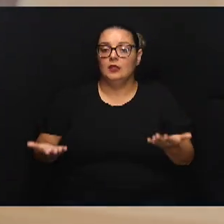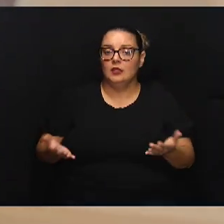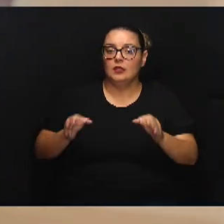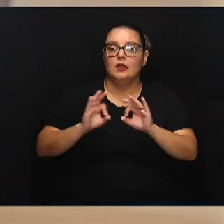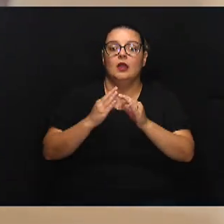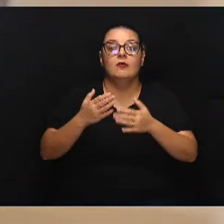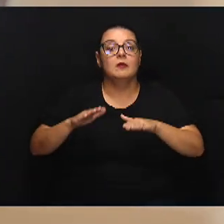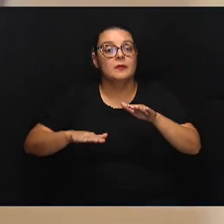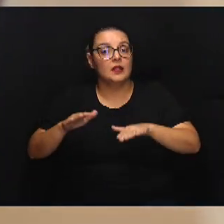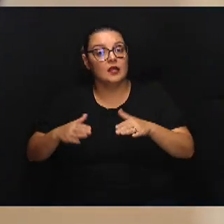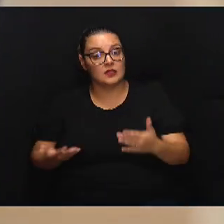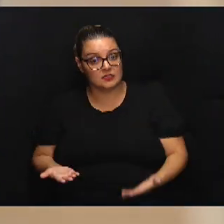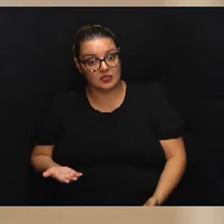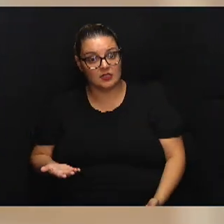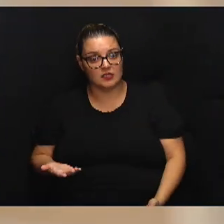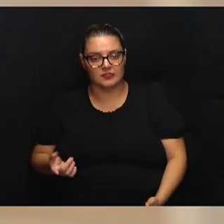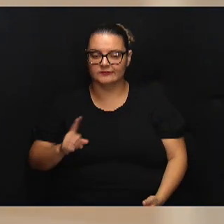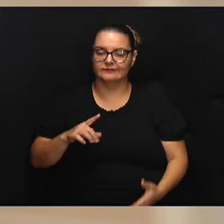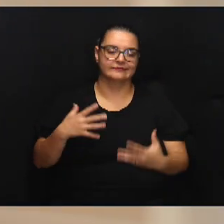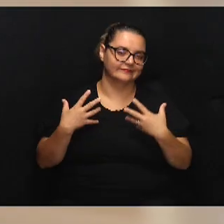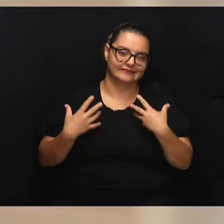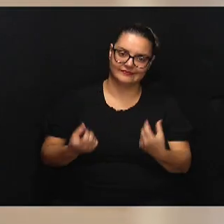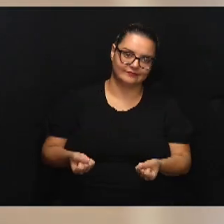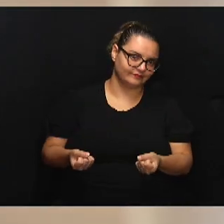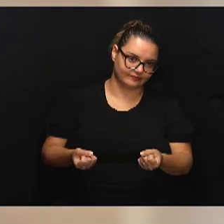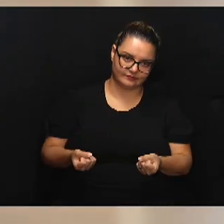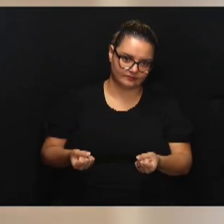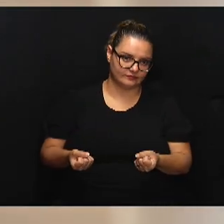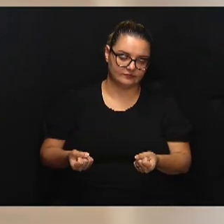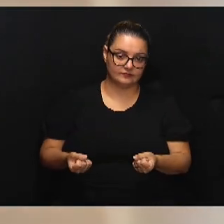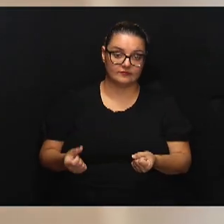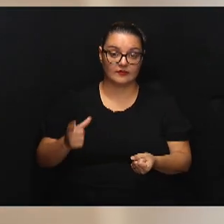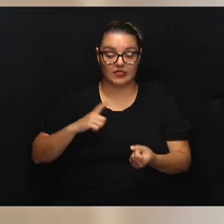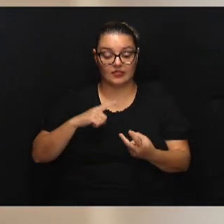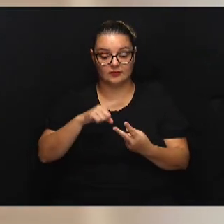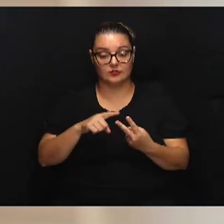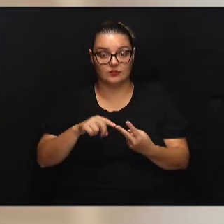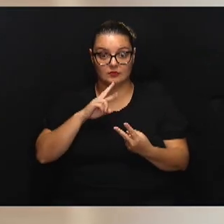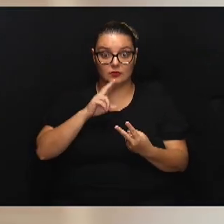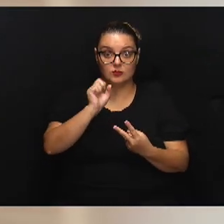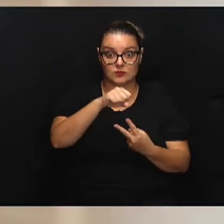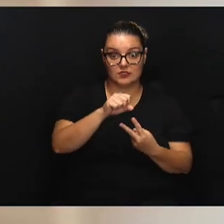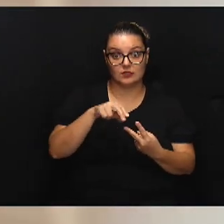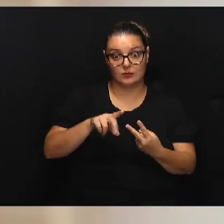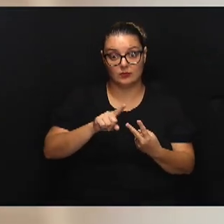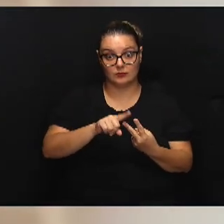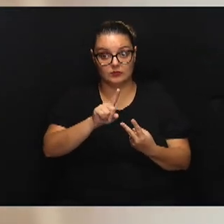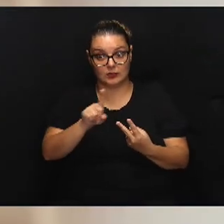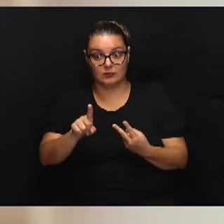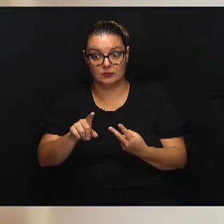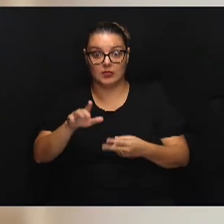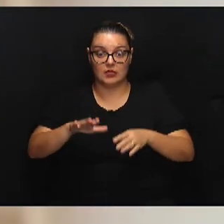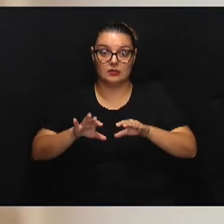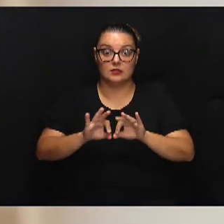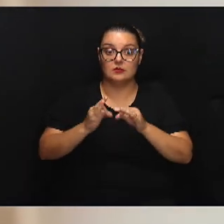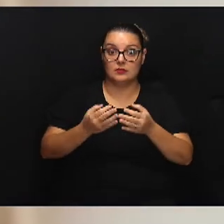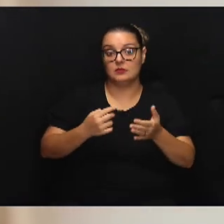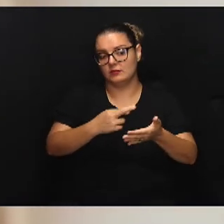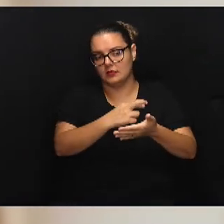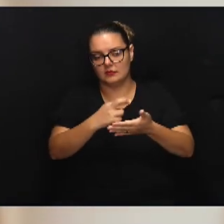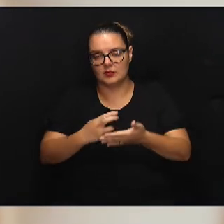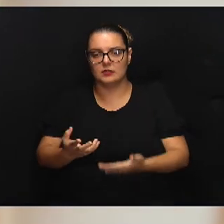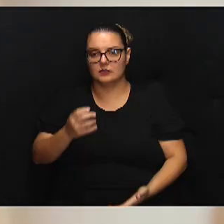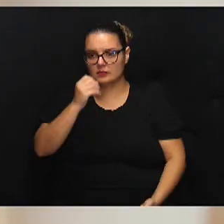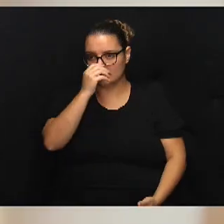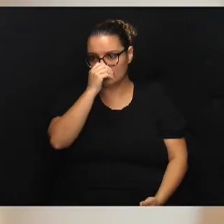muitas vezes não aceita este. Tem duas respostas, o sim e o não. Às vezes ela aceita e vai investigar,